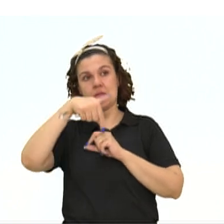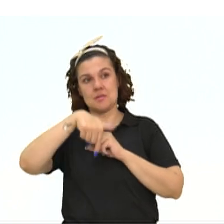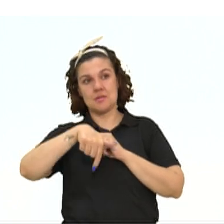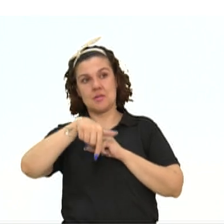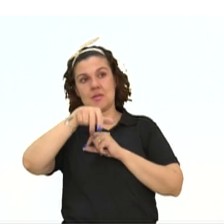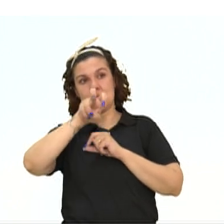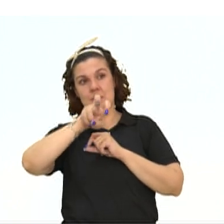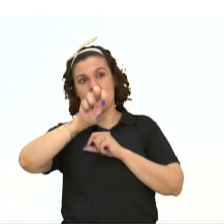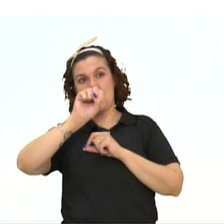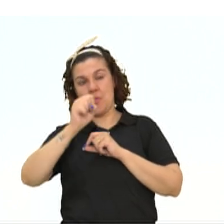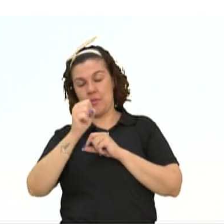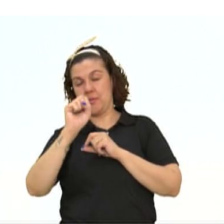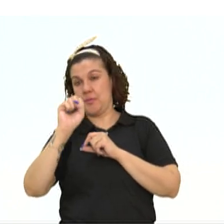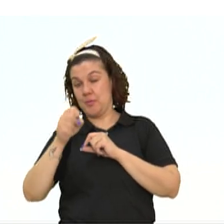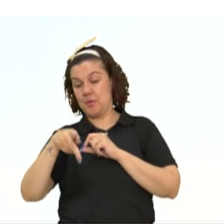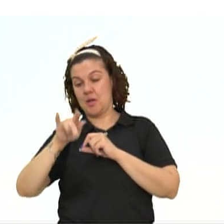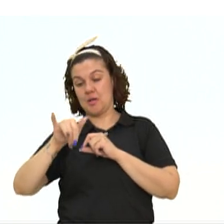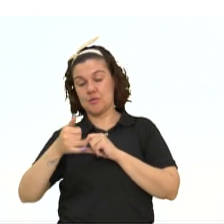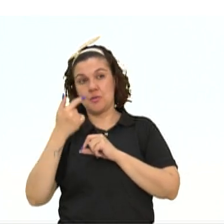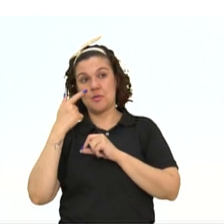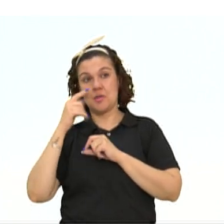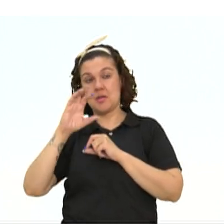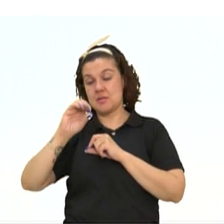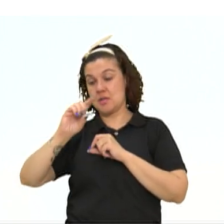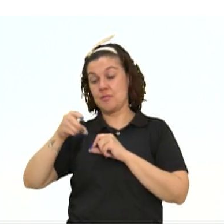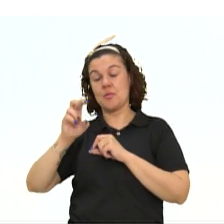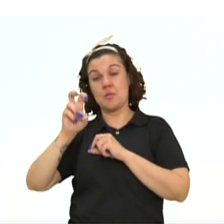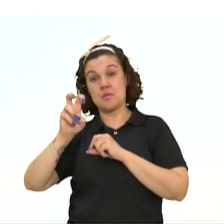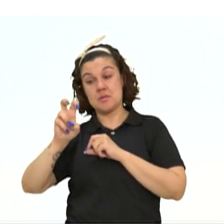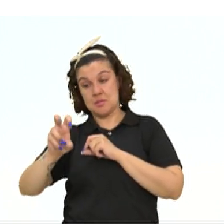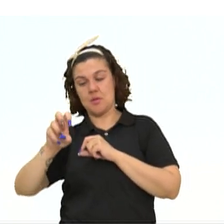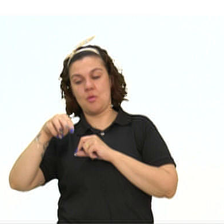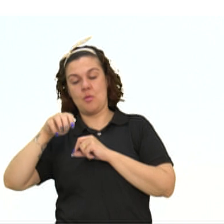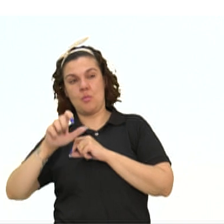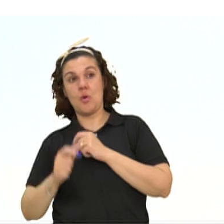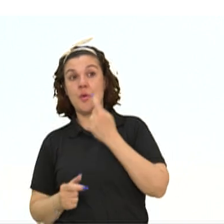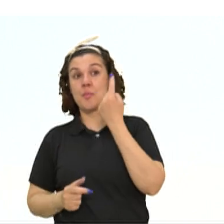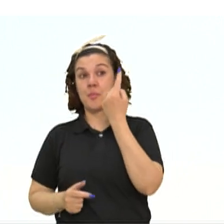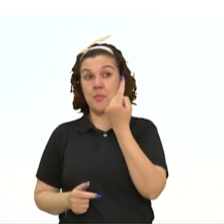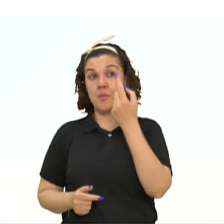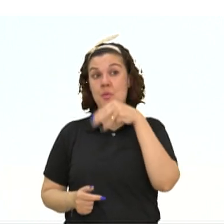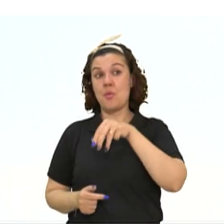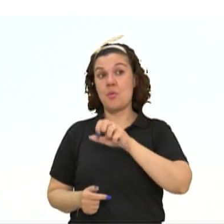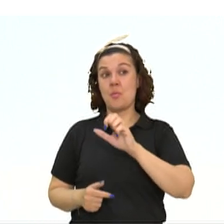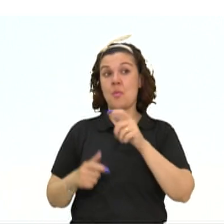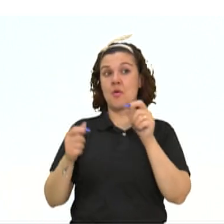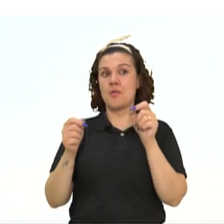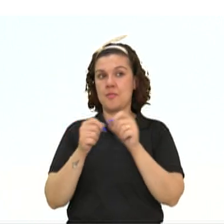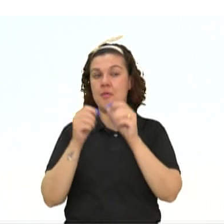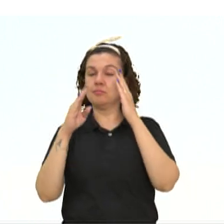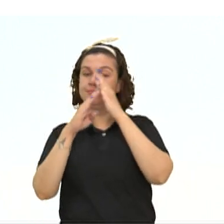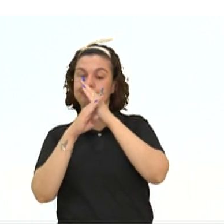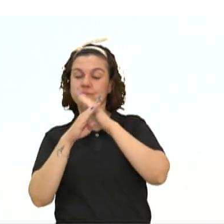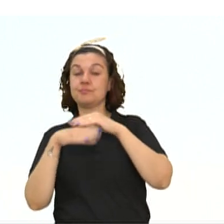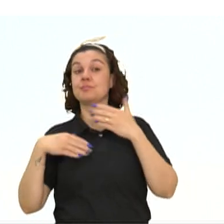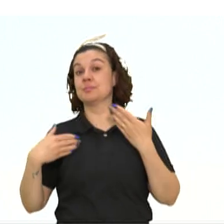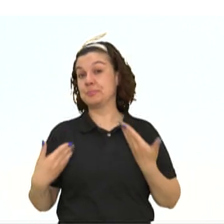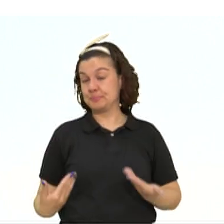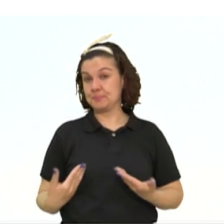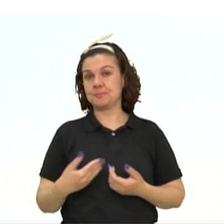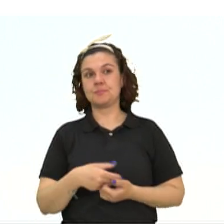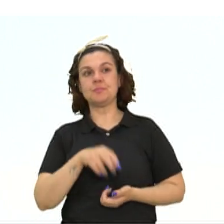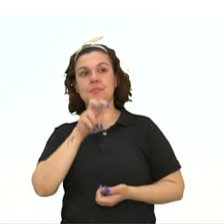2,7 kJ equivale a 0,05 mol. Para 1 mol completo, faço a minha regrinha de 3, eu vou